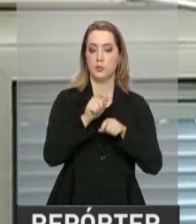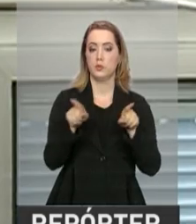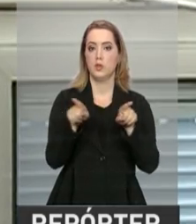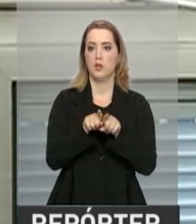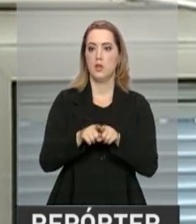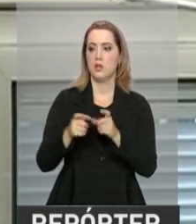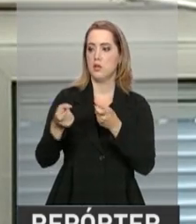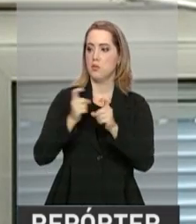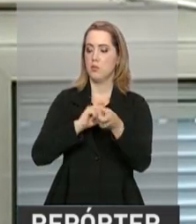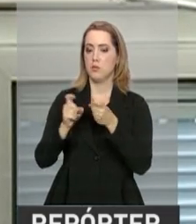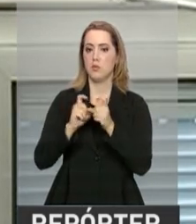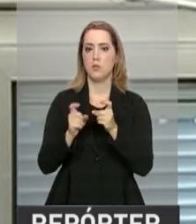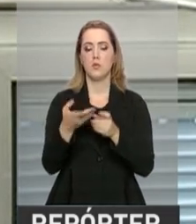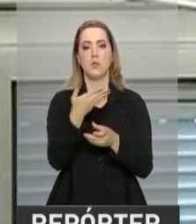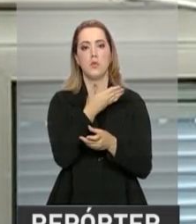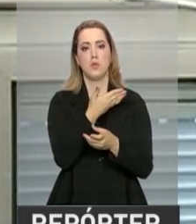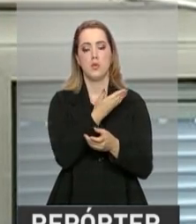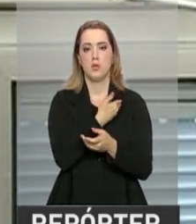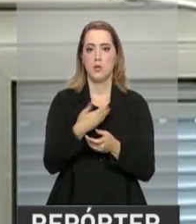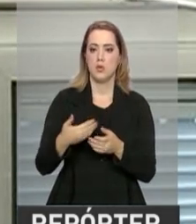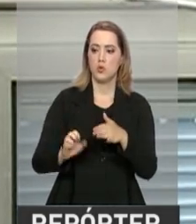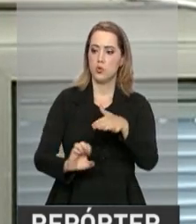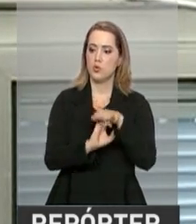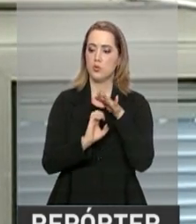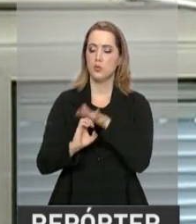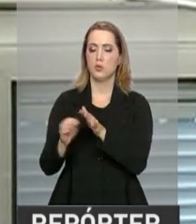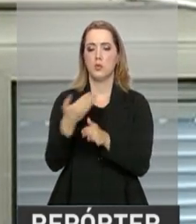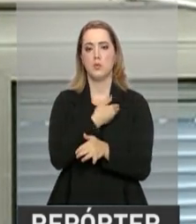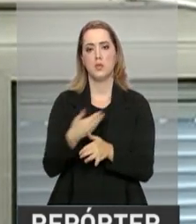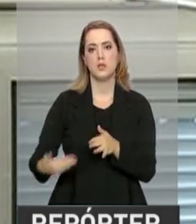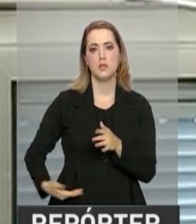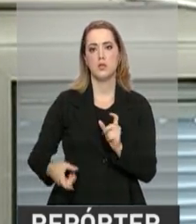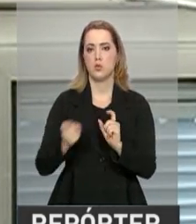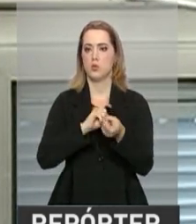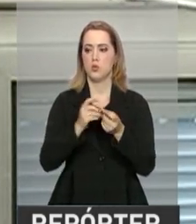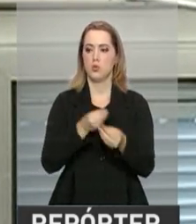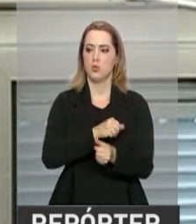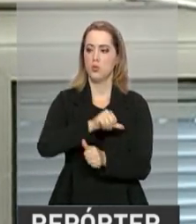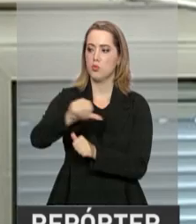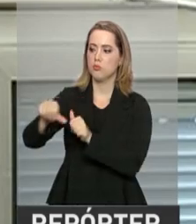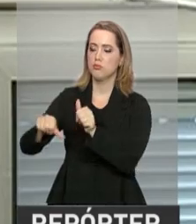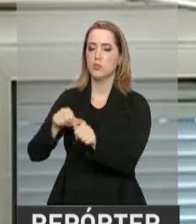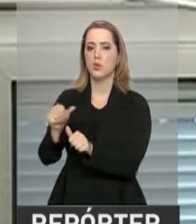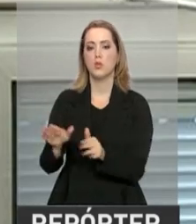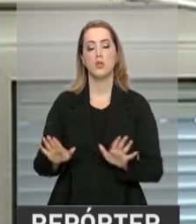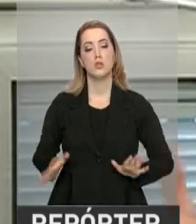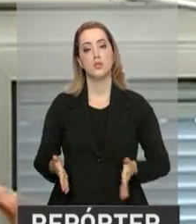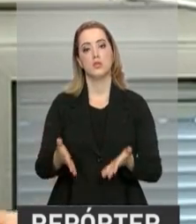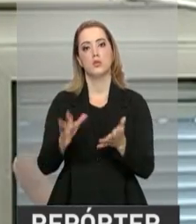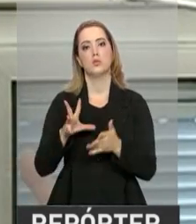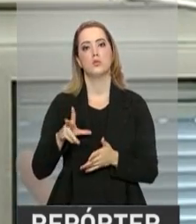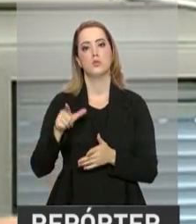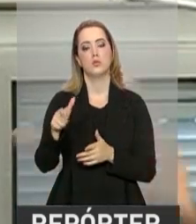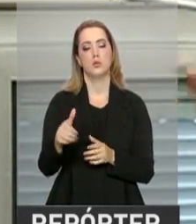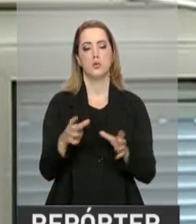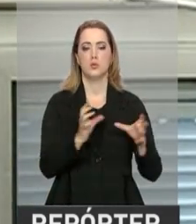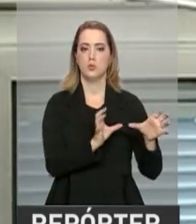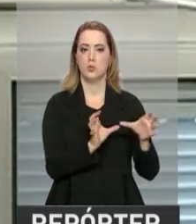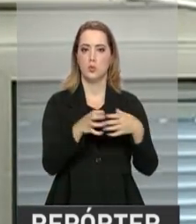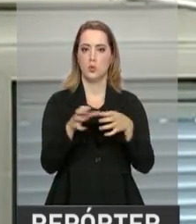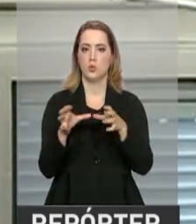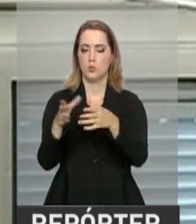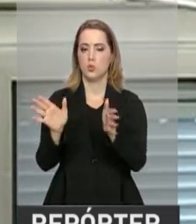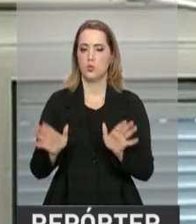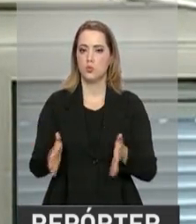concessões ele é crucial porque como eu disse vai trabalhar um incentivo que é importante para todos os setores ele vai